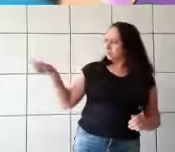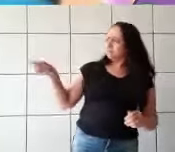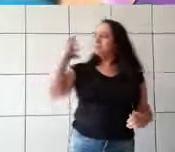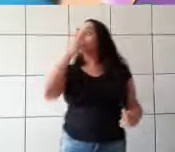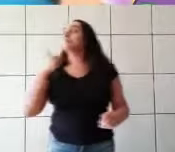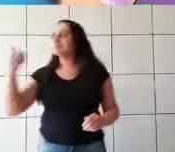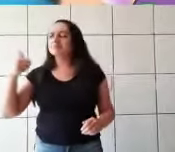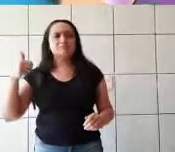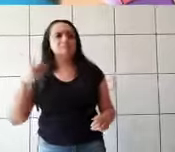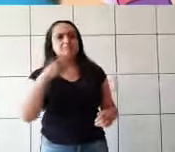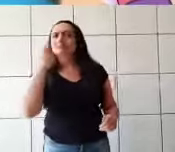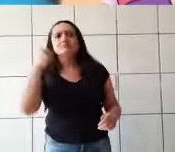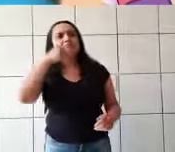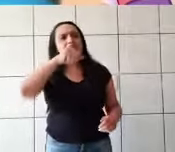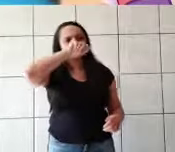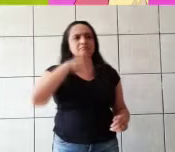sua madrasta.